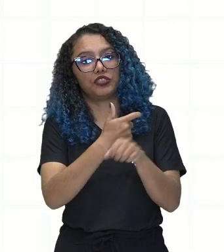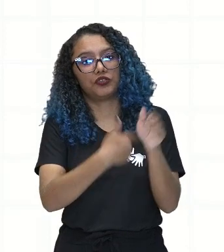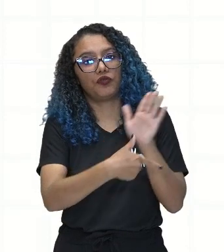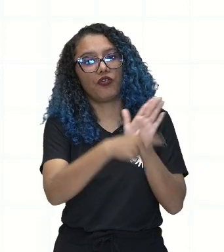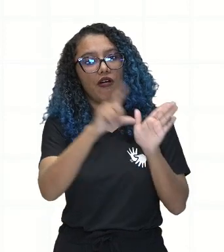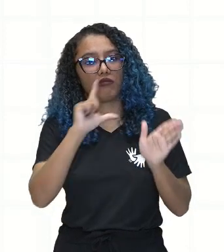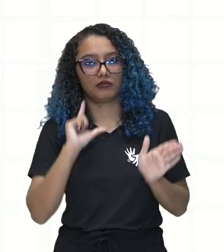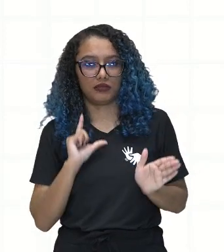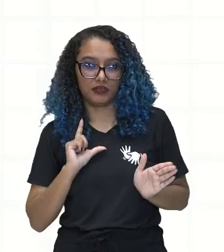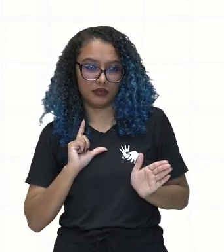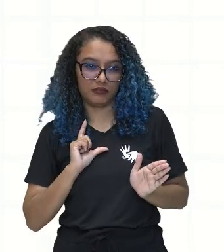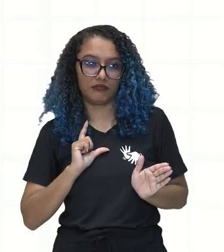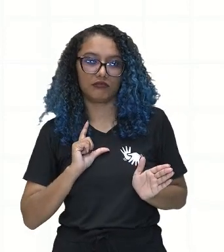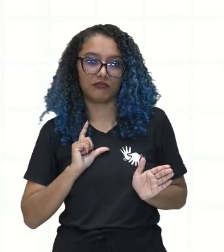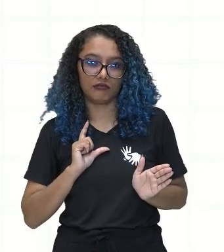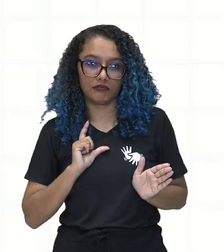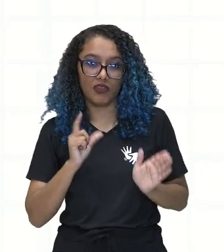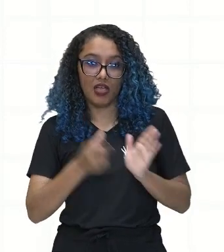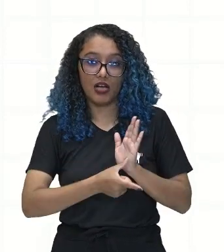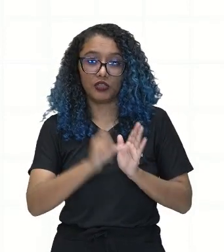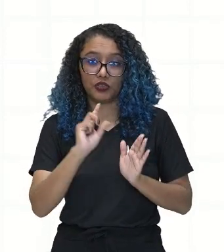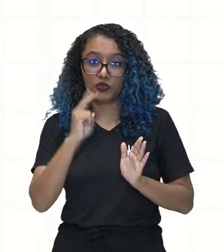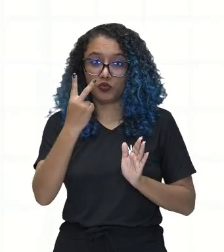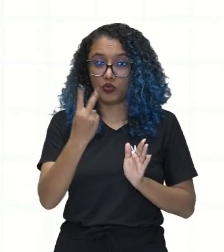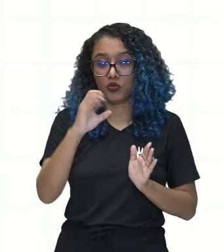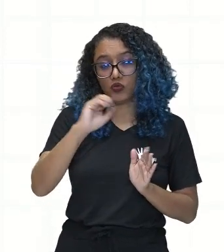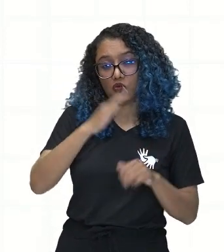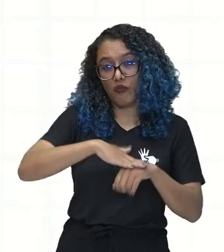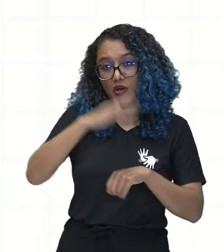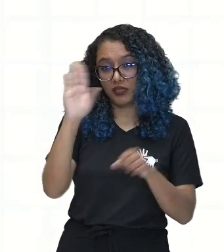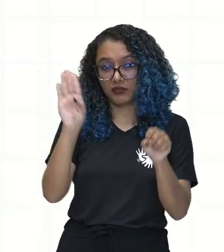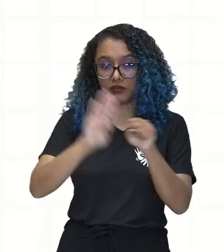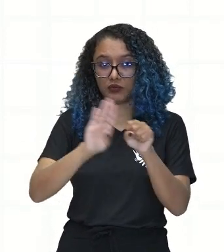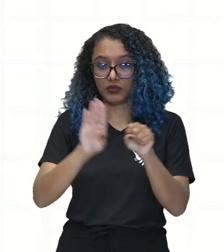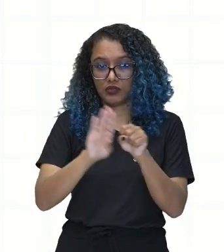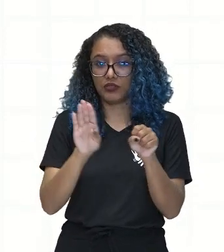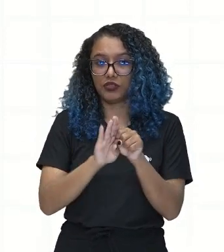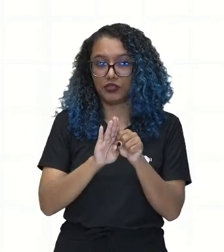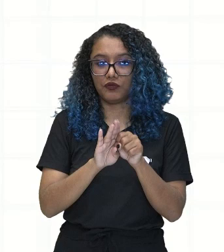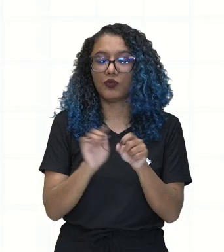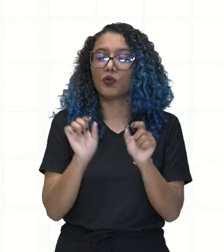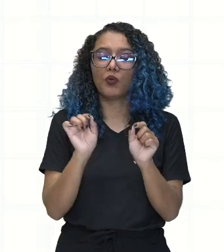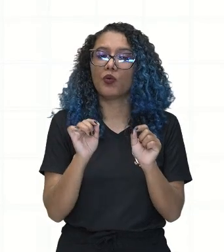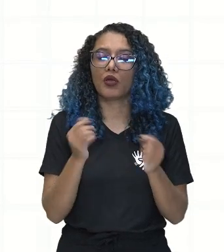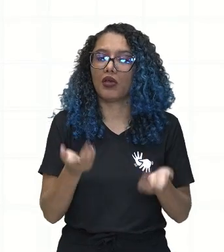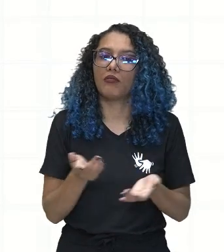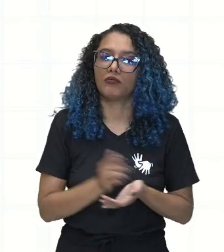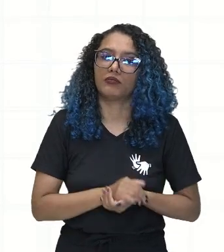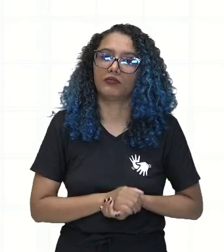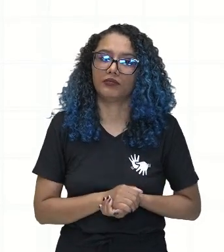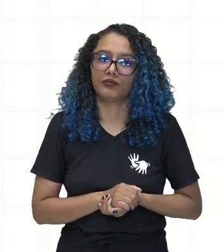vier antes de dois ou mais substantivos, olha só, dois ou mais substantivos,